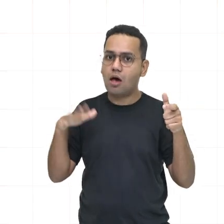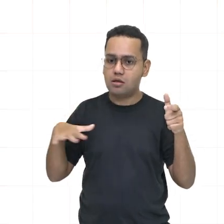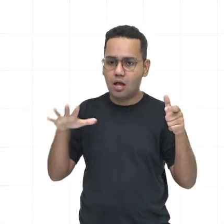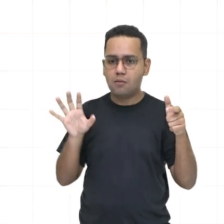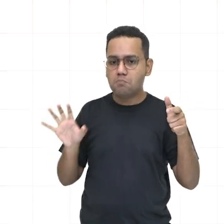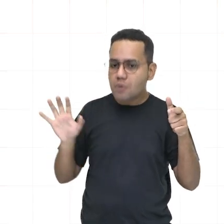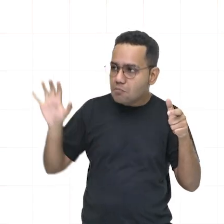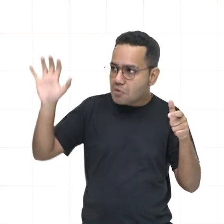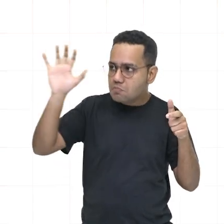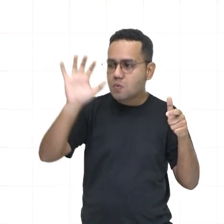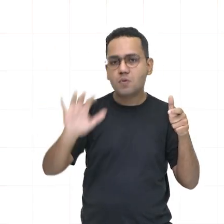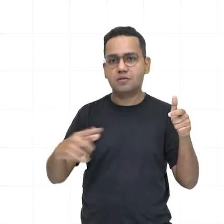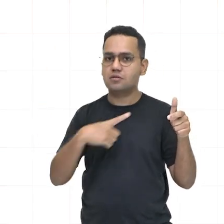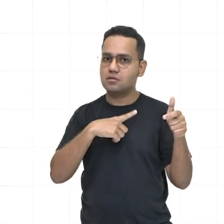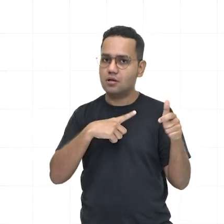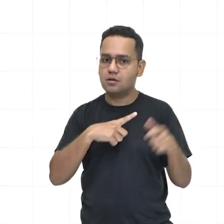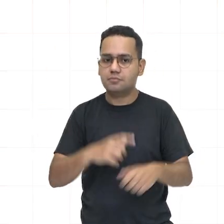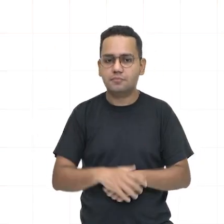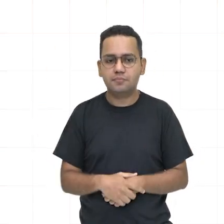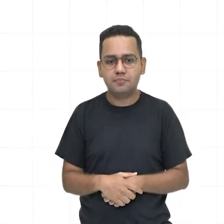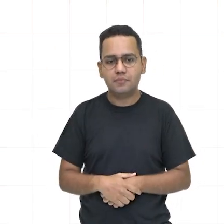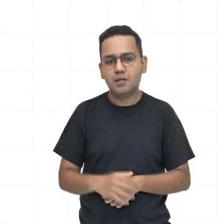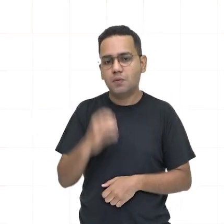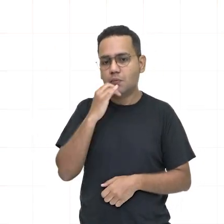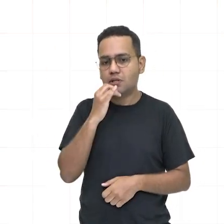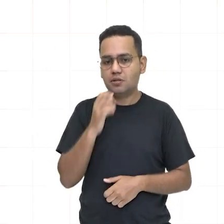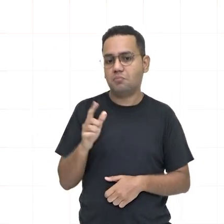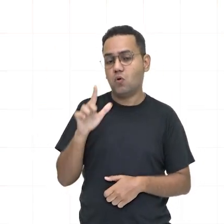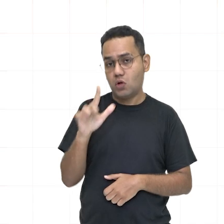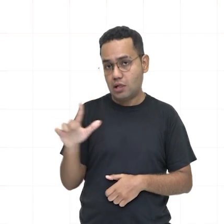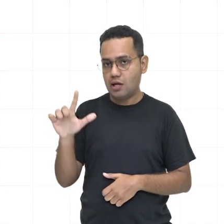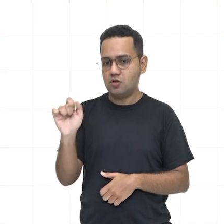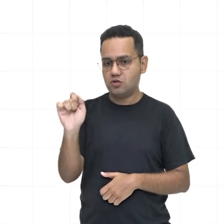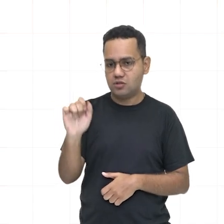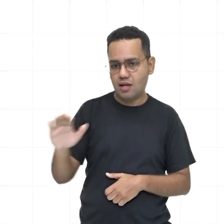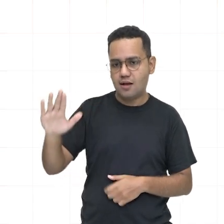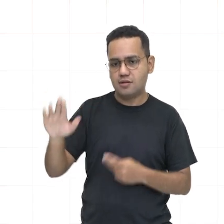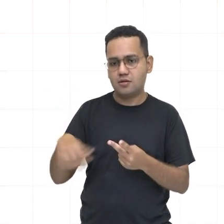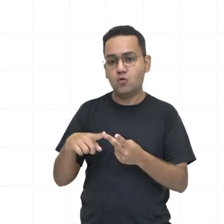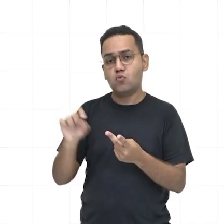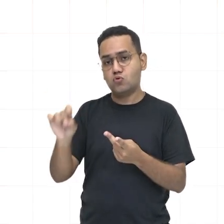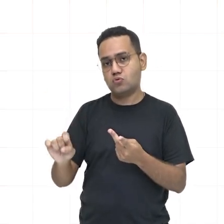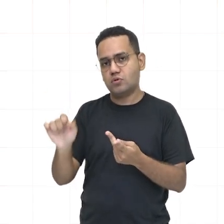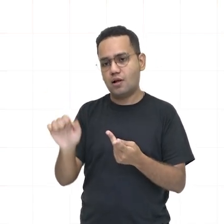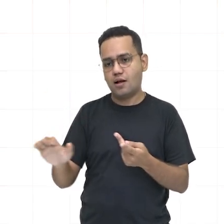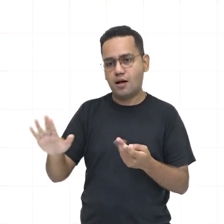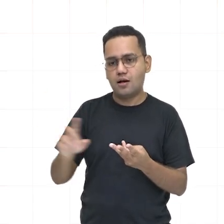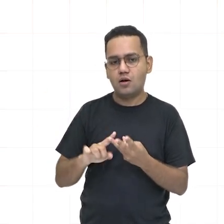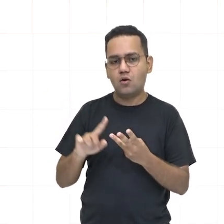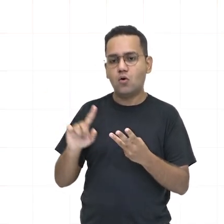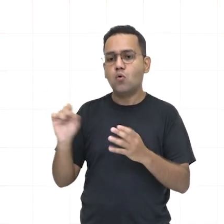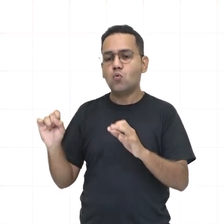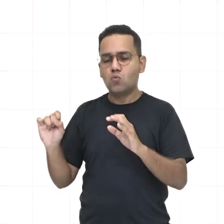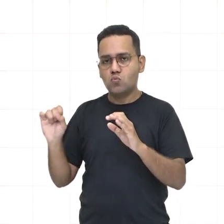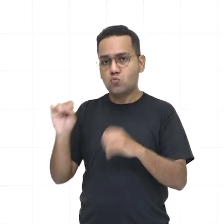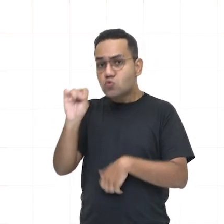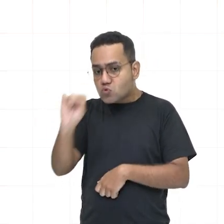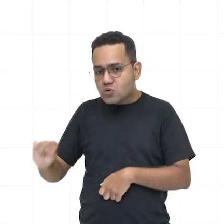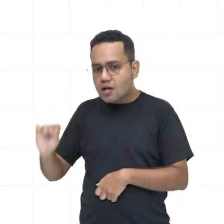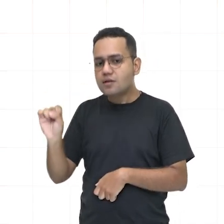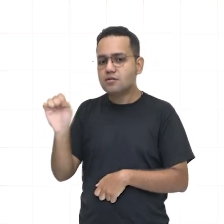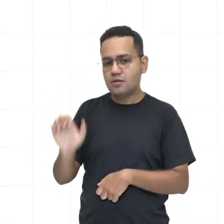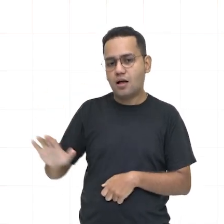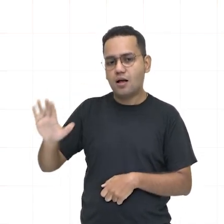ali no mapa, incluindo o leste da Ásia, o sul da Ásia, o sudeste da Ásia e